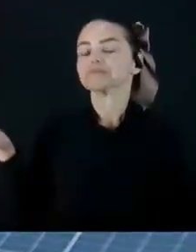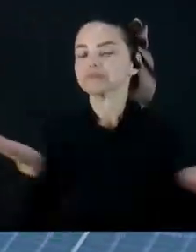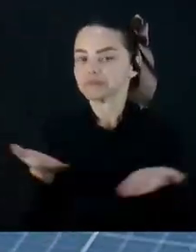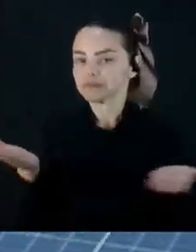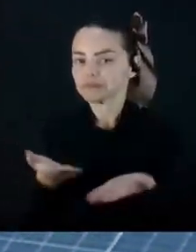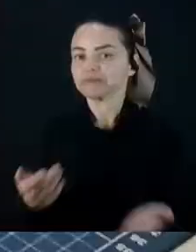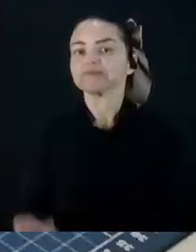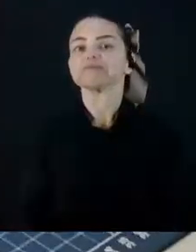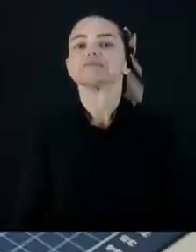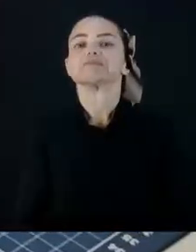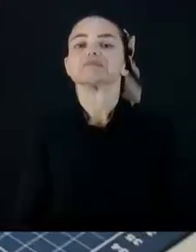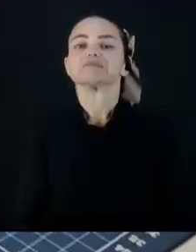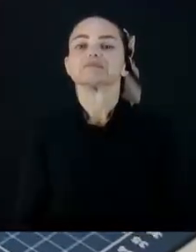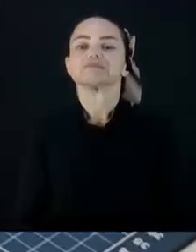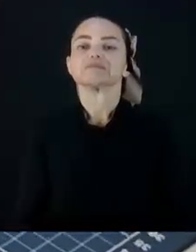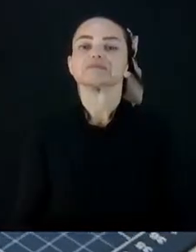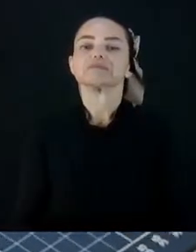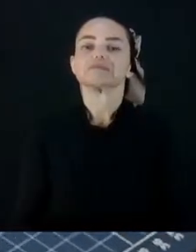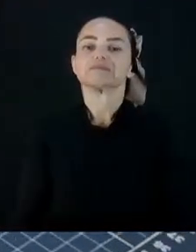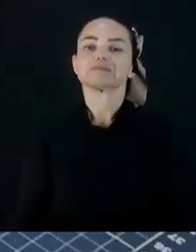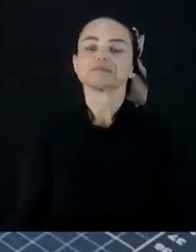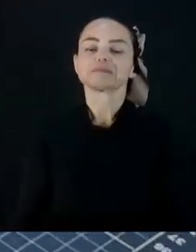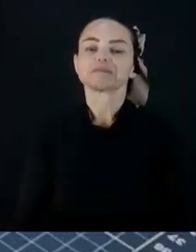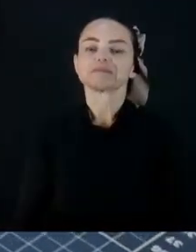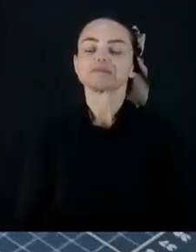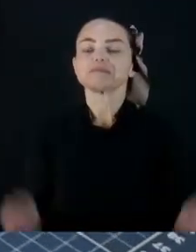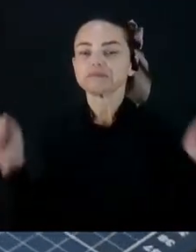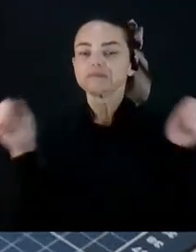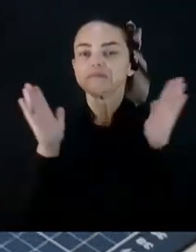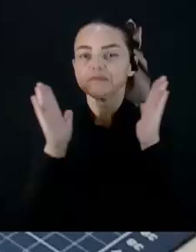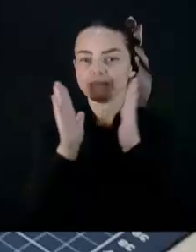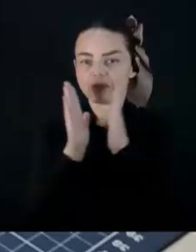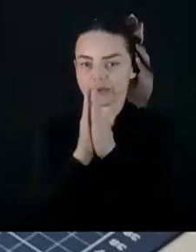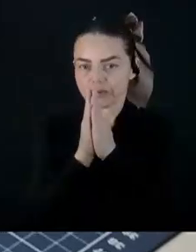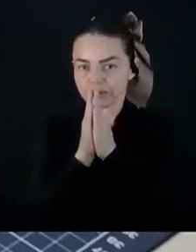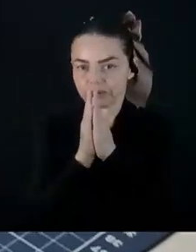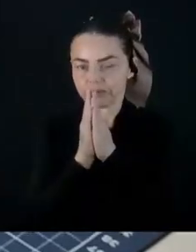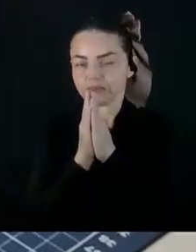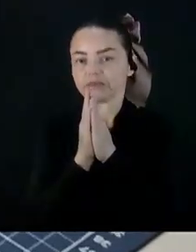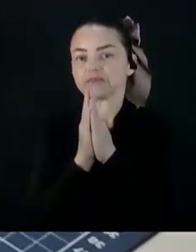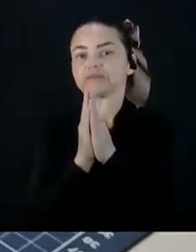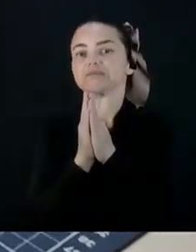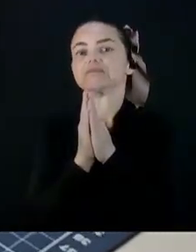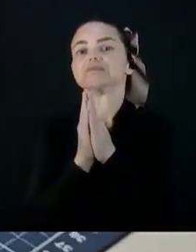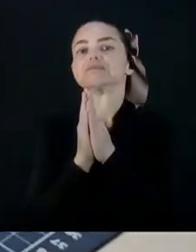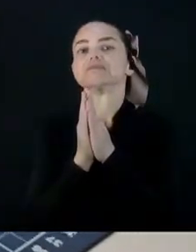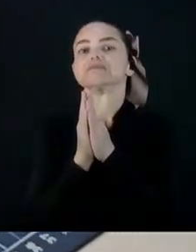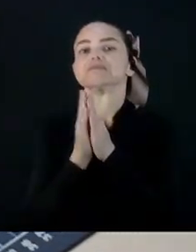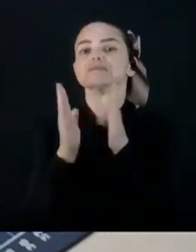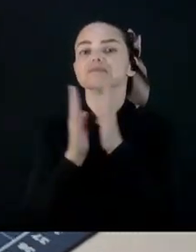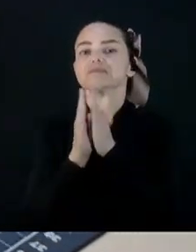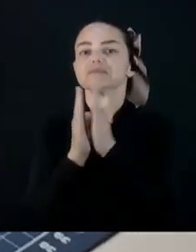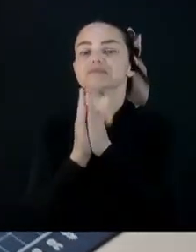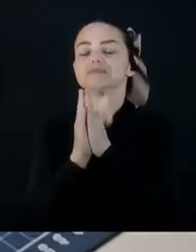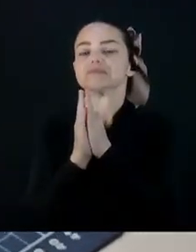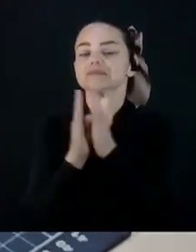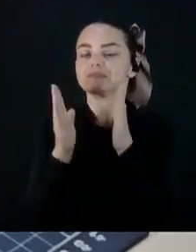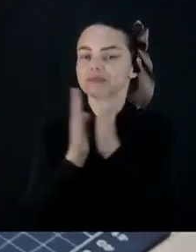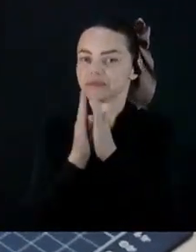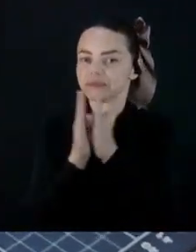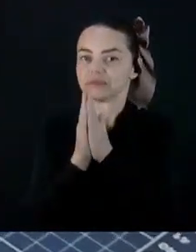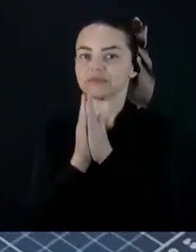juntar as 2 costuras que nós fizemos. As 2 costurinhas, nós vamos juntar. Fica